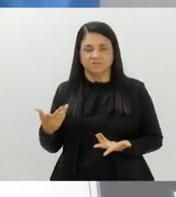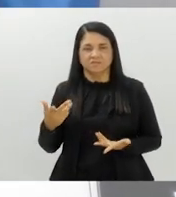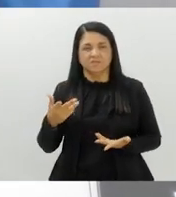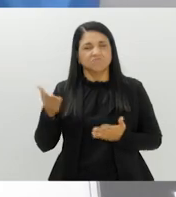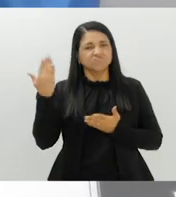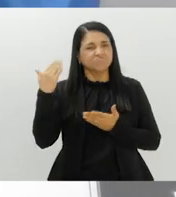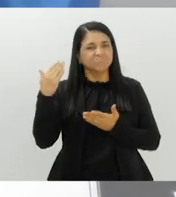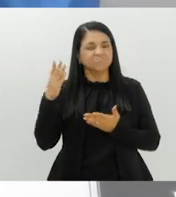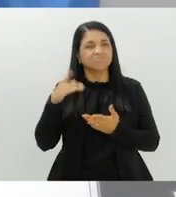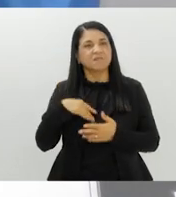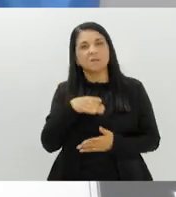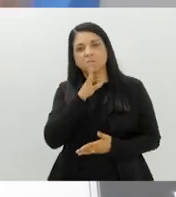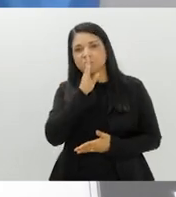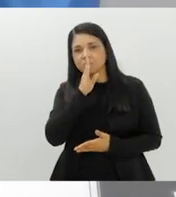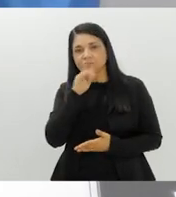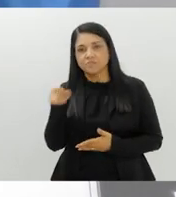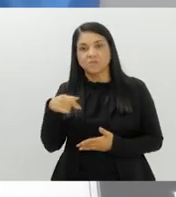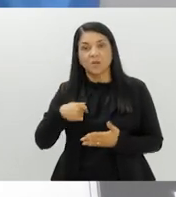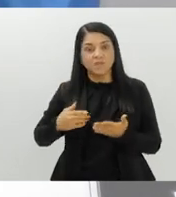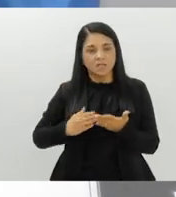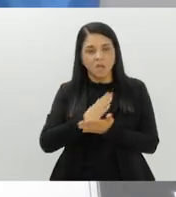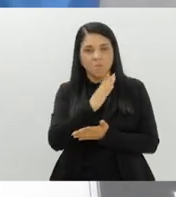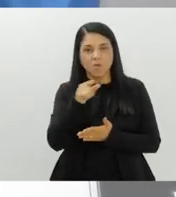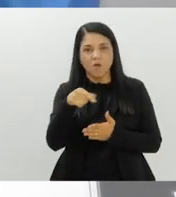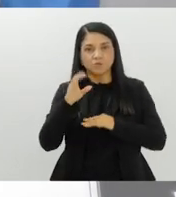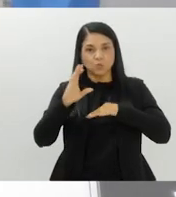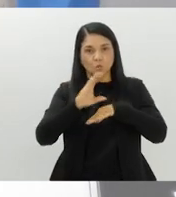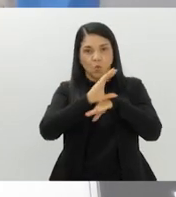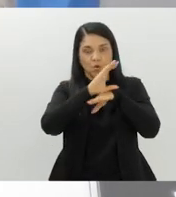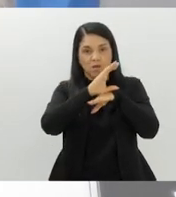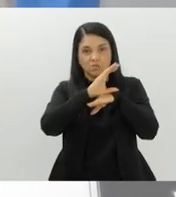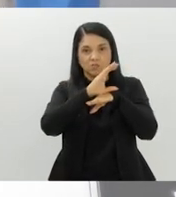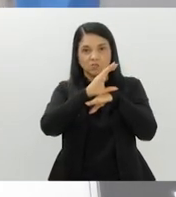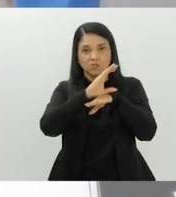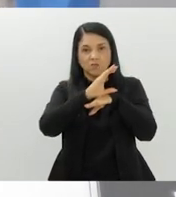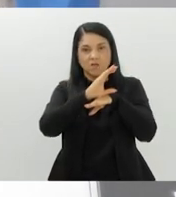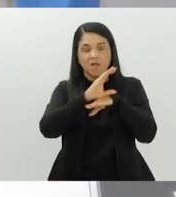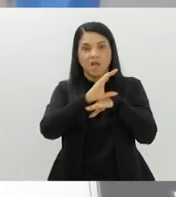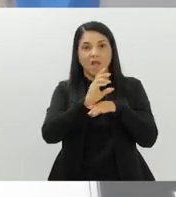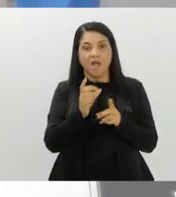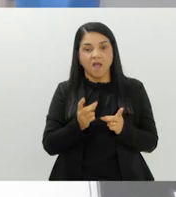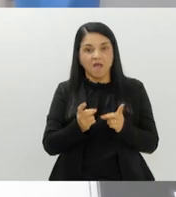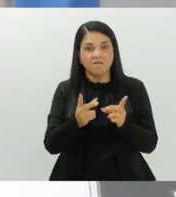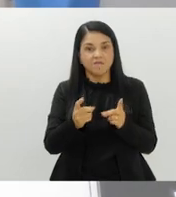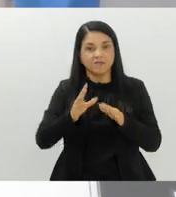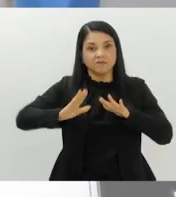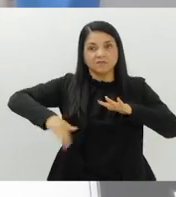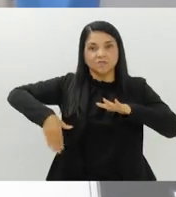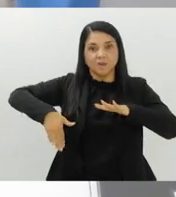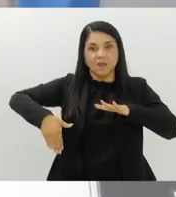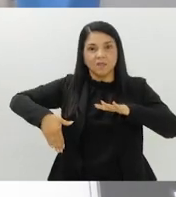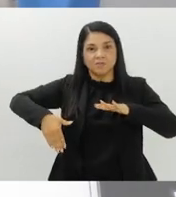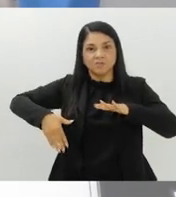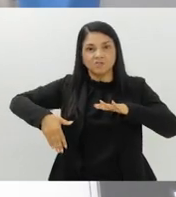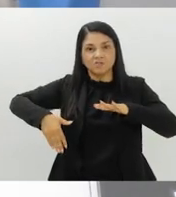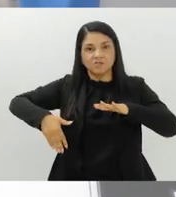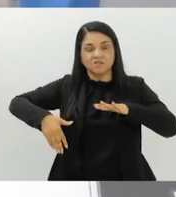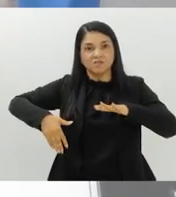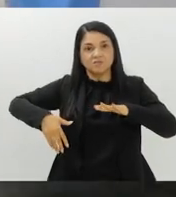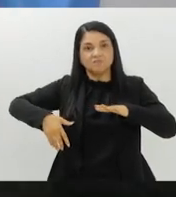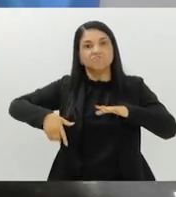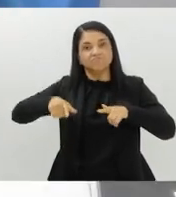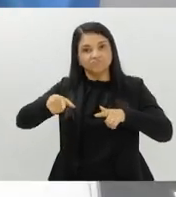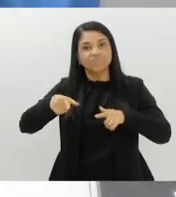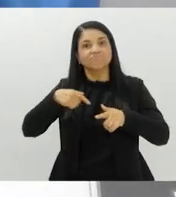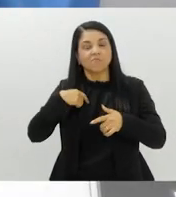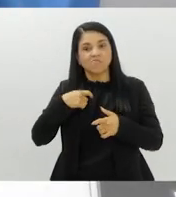adormecido, eles quase aprovam no Congresso a privatização das praias. O interesse da especulação